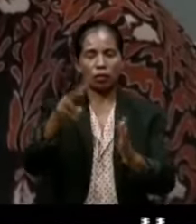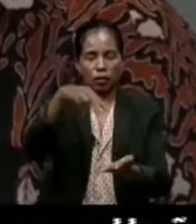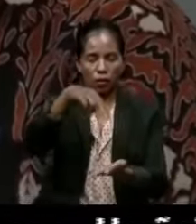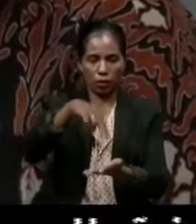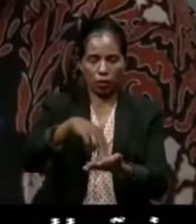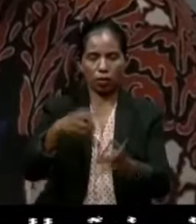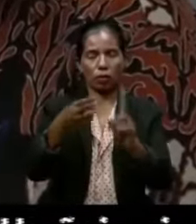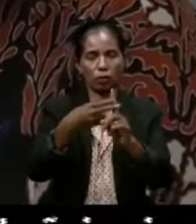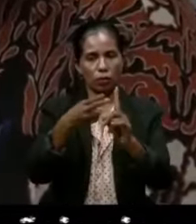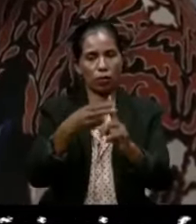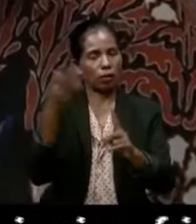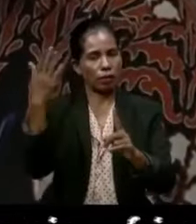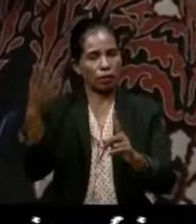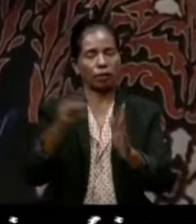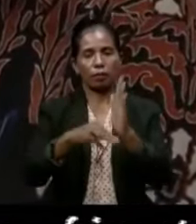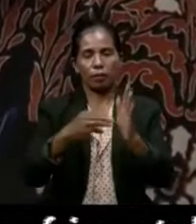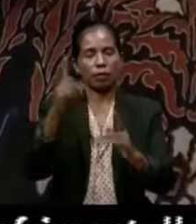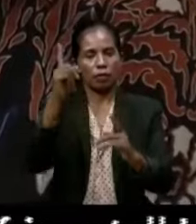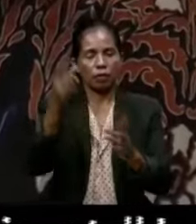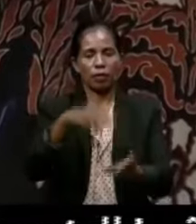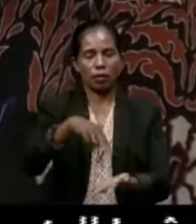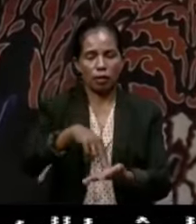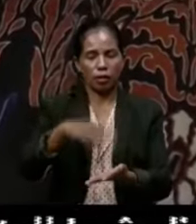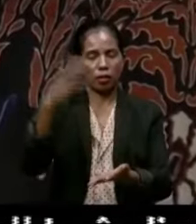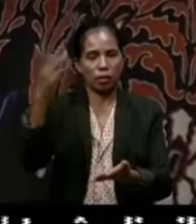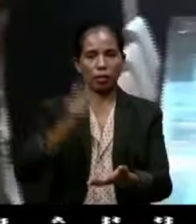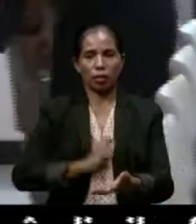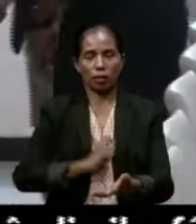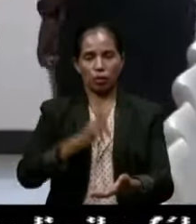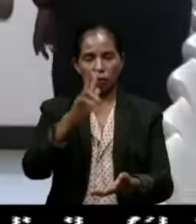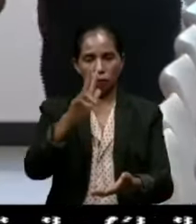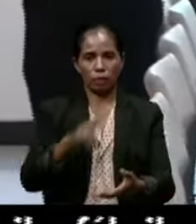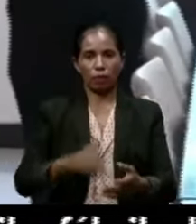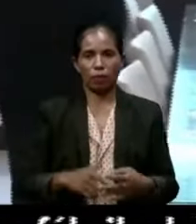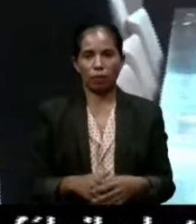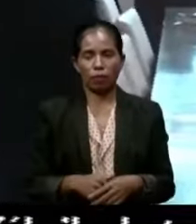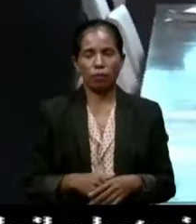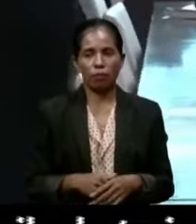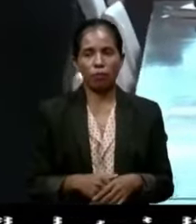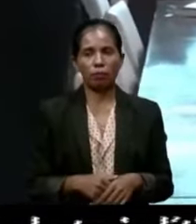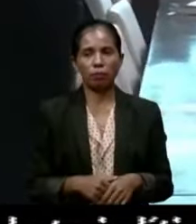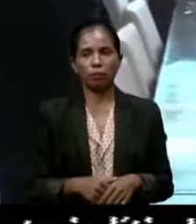estabelece ia Hotel Refere, no Media Center Ida se estabelece ia Tasitolu. Santina de Jesus, Marito da Costa, GMN.